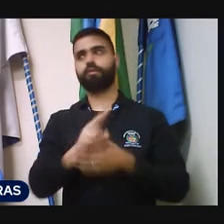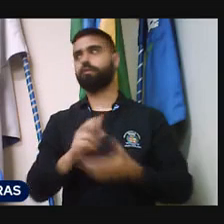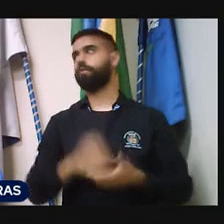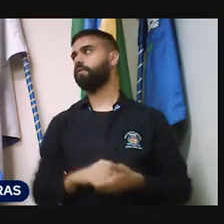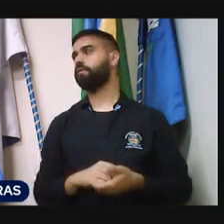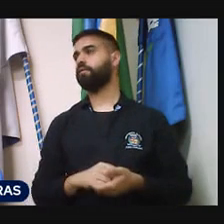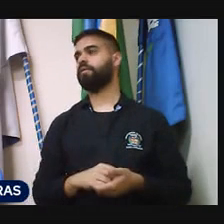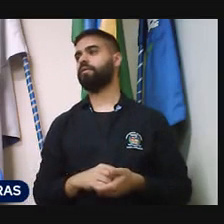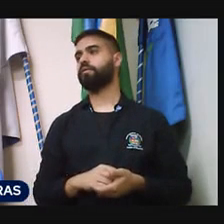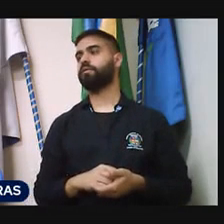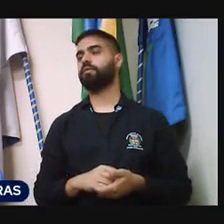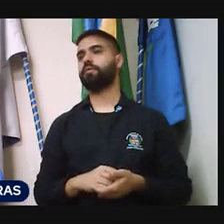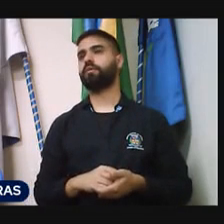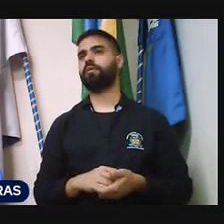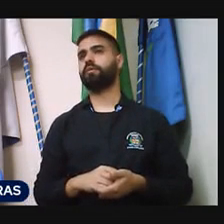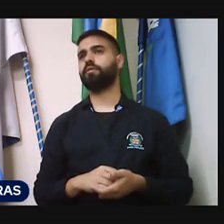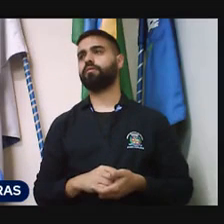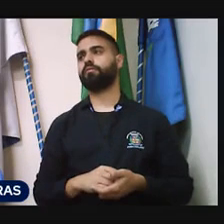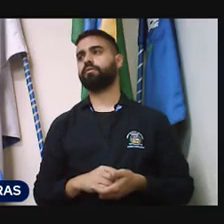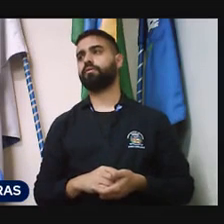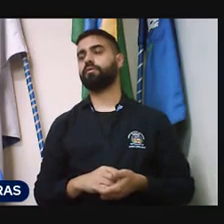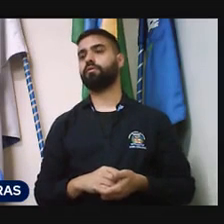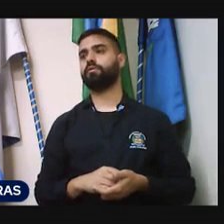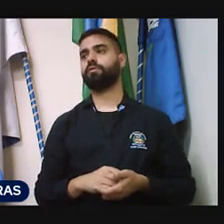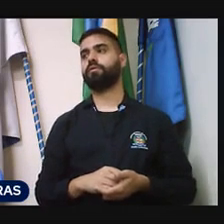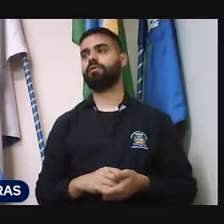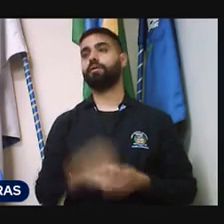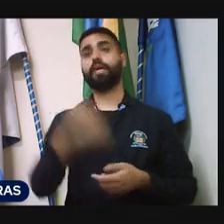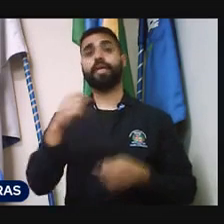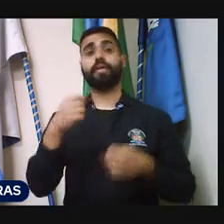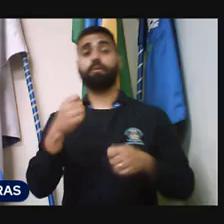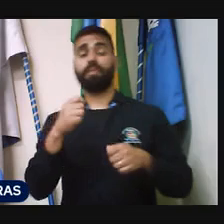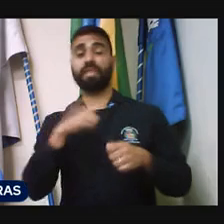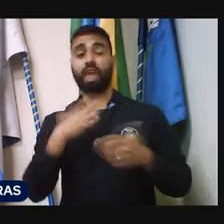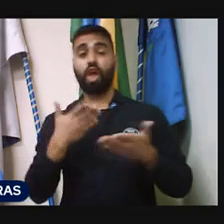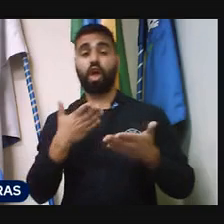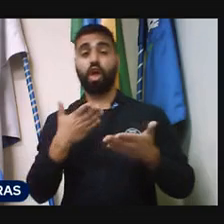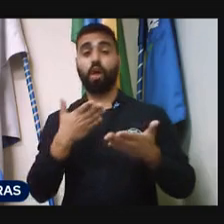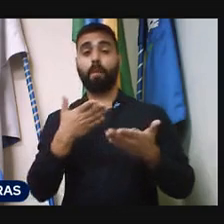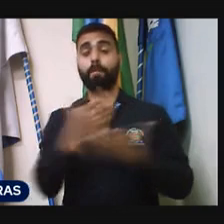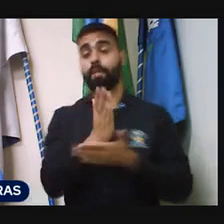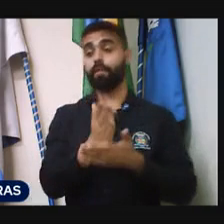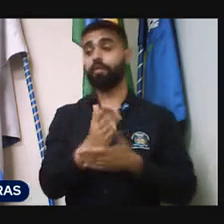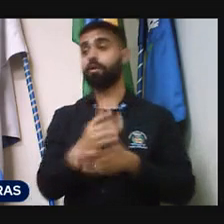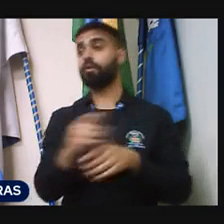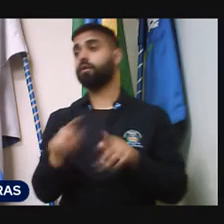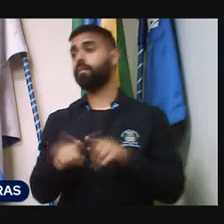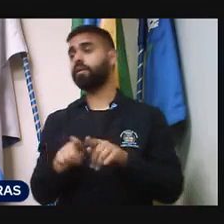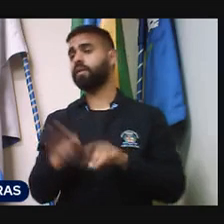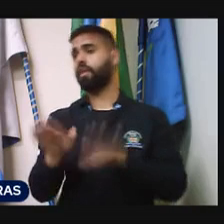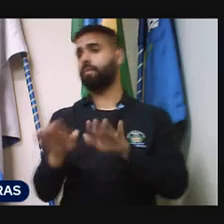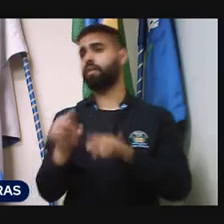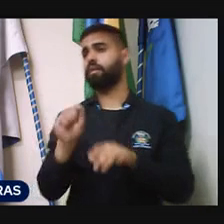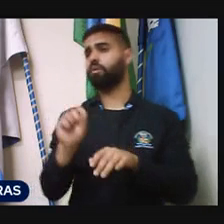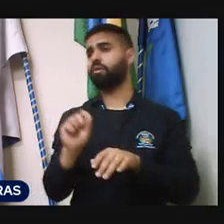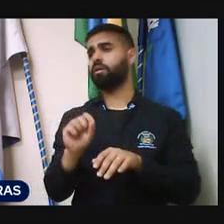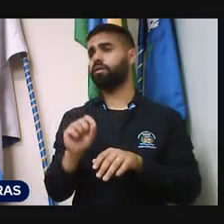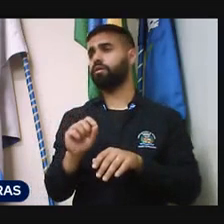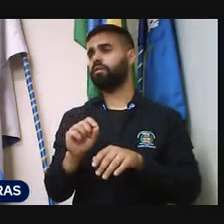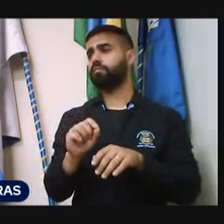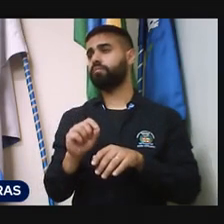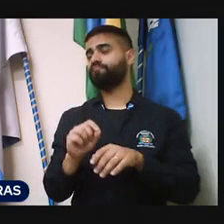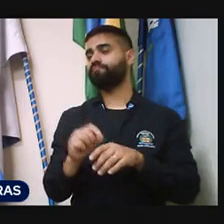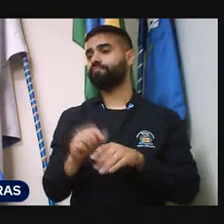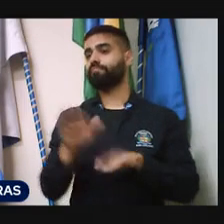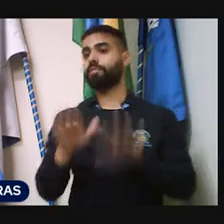Valença verifica-se que a investidura em cargo ou emprego público Depende de aprovação prévia em concurso de provas ou de provas e títulos de acordo com a natureza EA complexidade